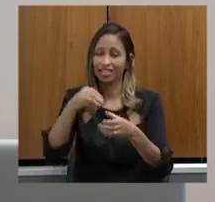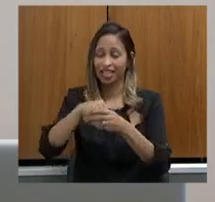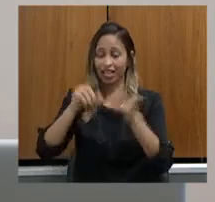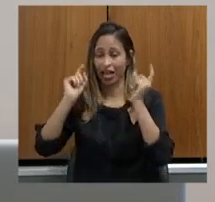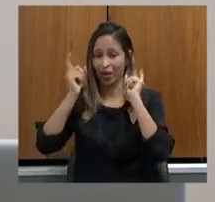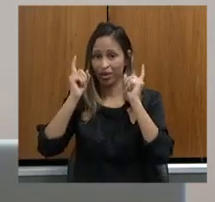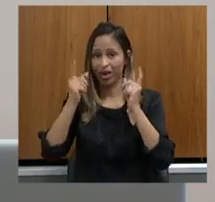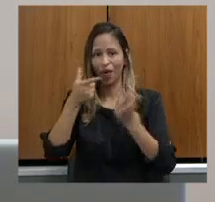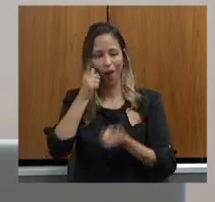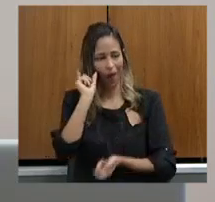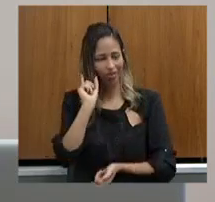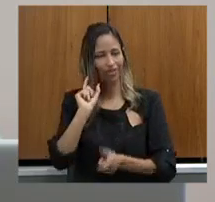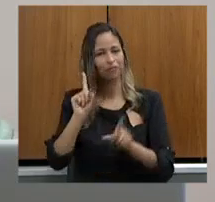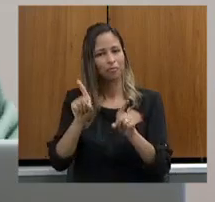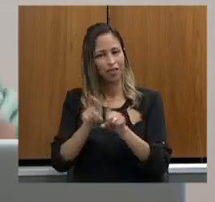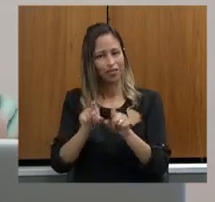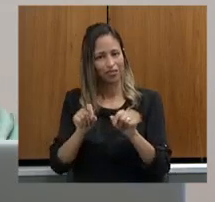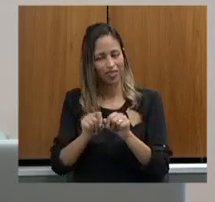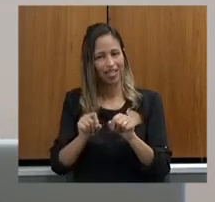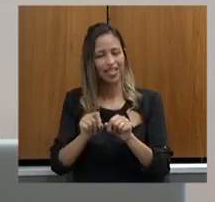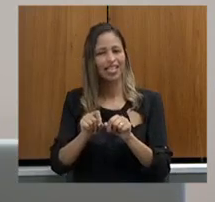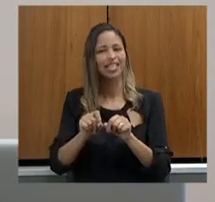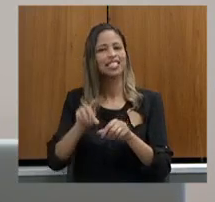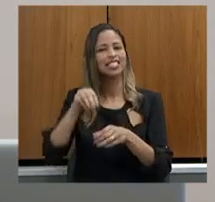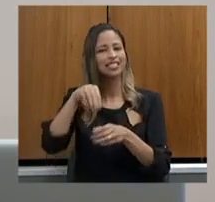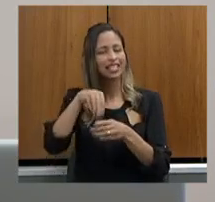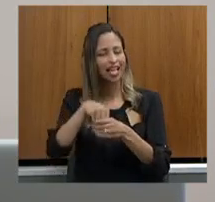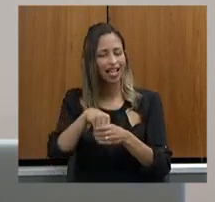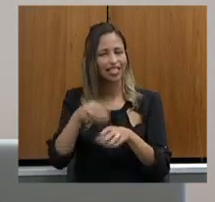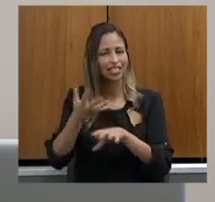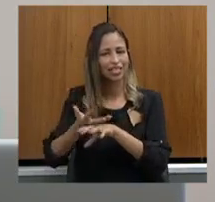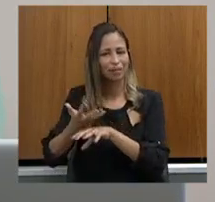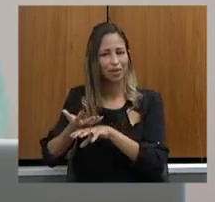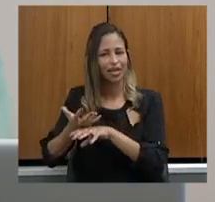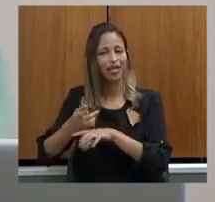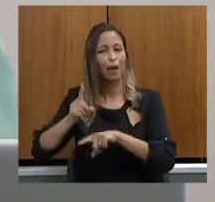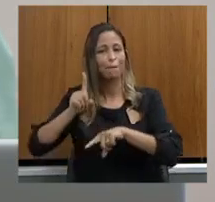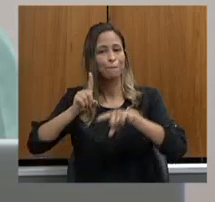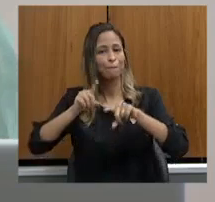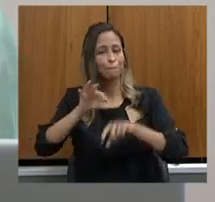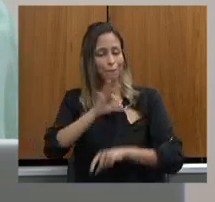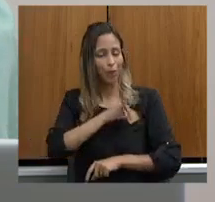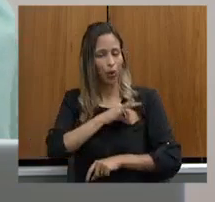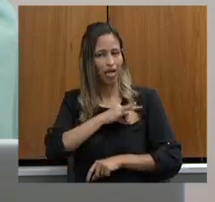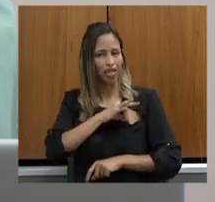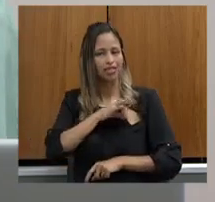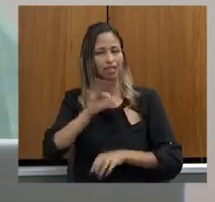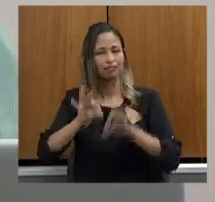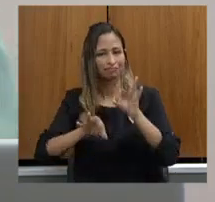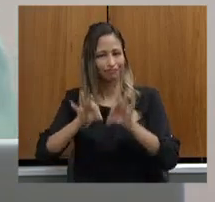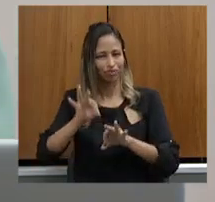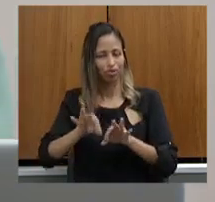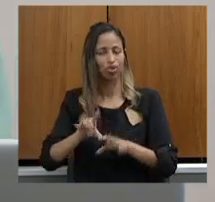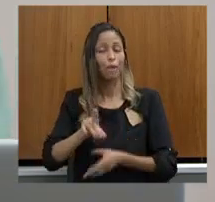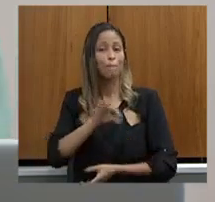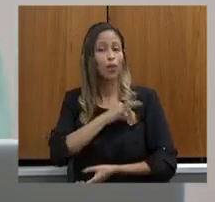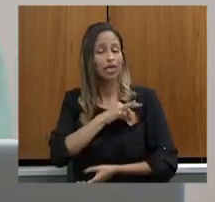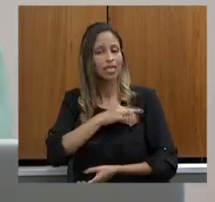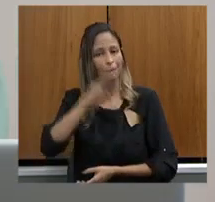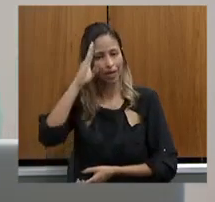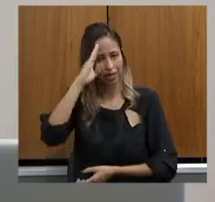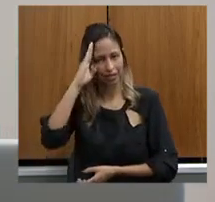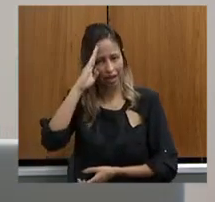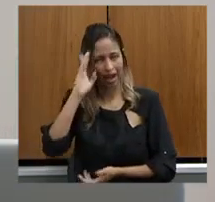com uma condução dentro da disciplina que exige a polícia militar e que Ele carrega durante todos os mandatos que aqui